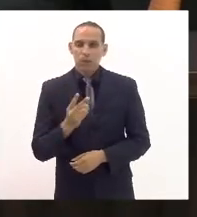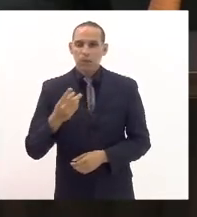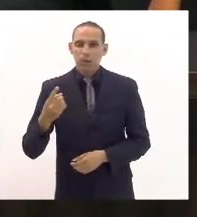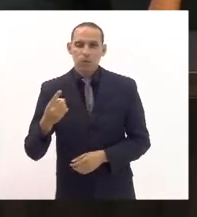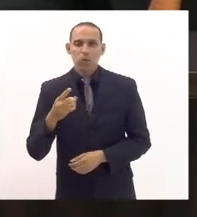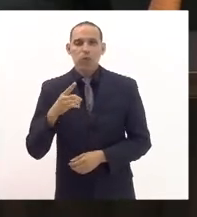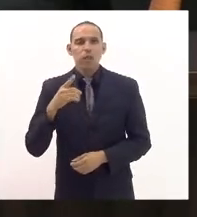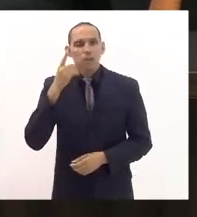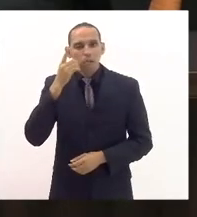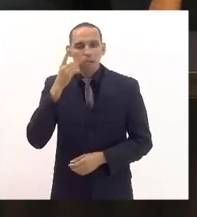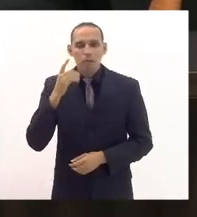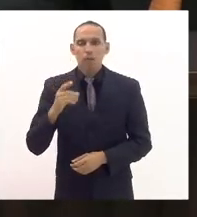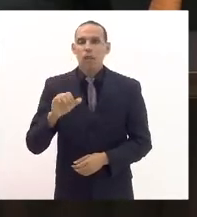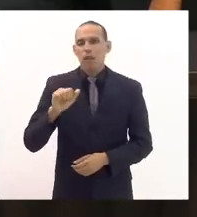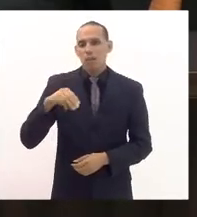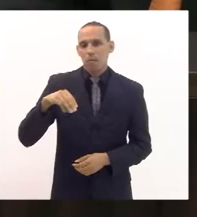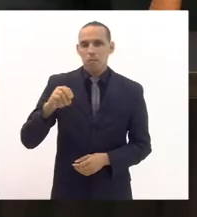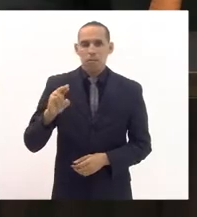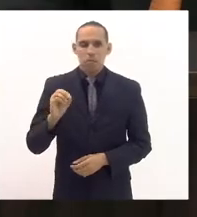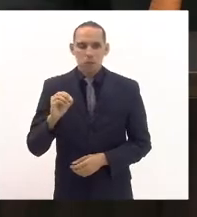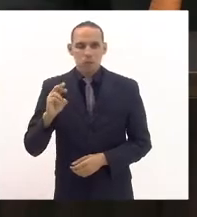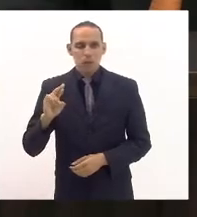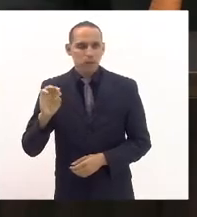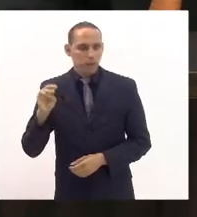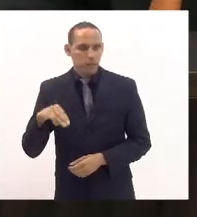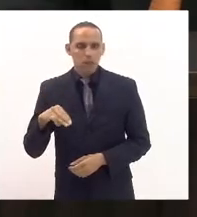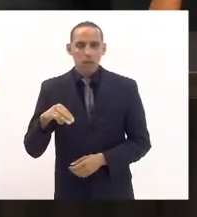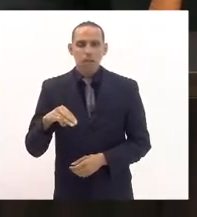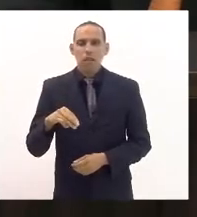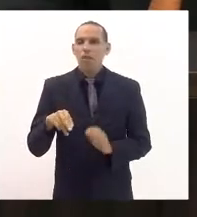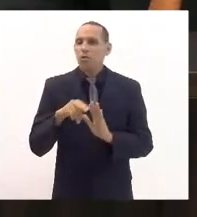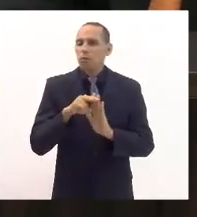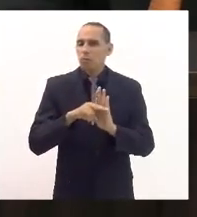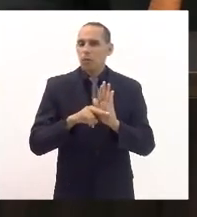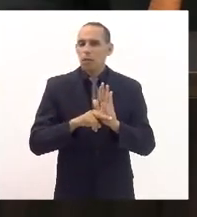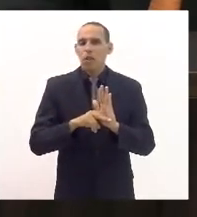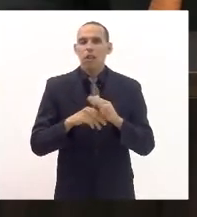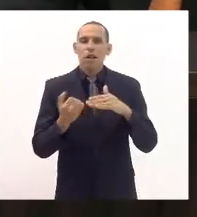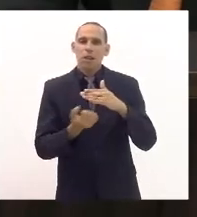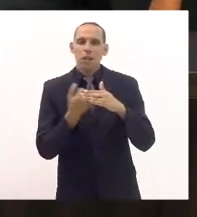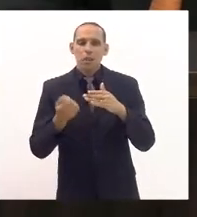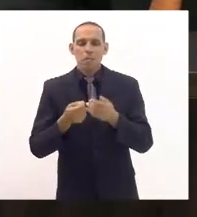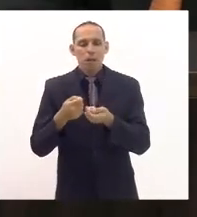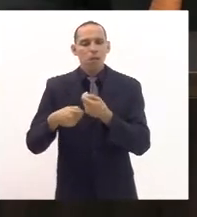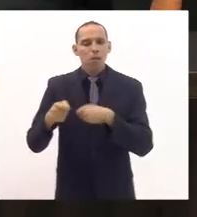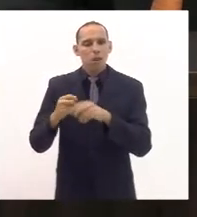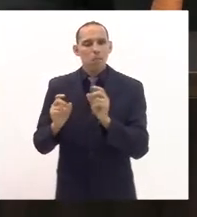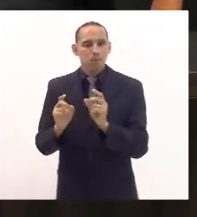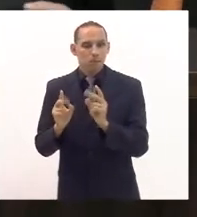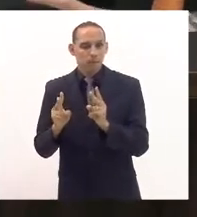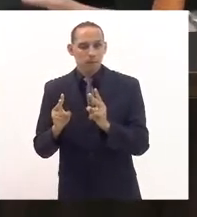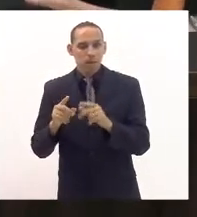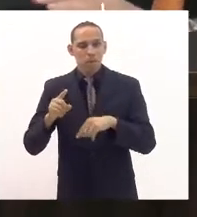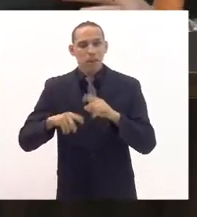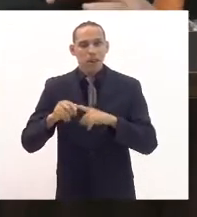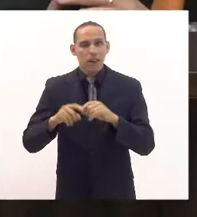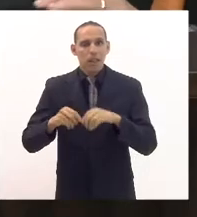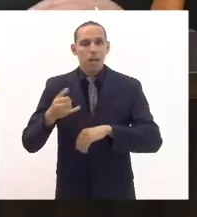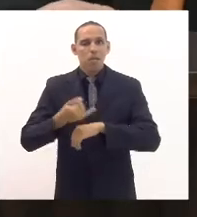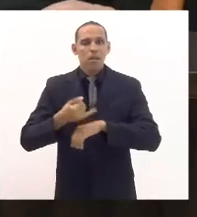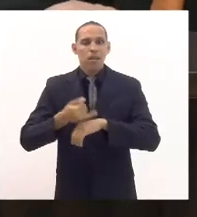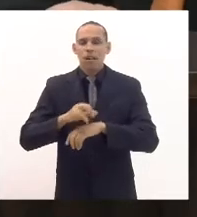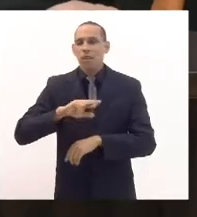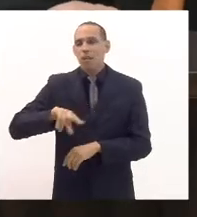21 de autoria do deputado Rodrigo Amorim estabelece normas de funcionamento para empresas que atuam na comercialização de material não metálico